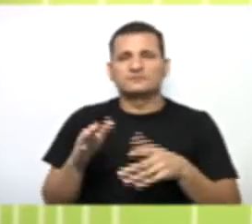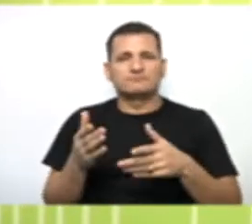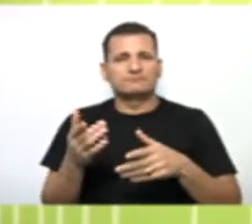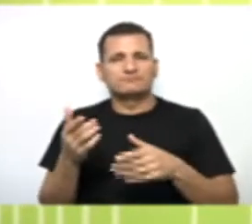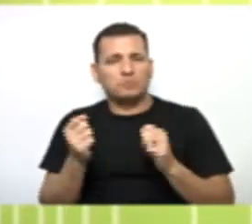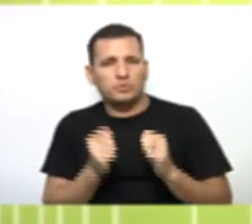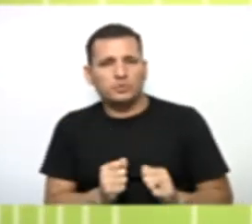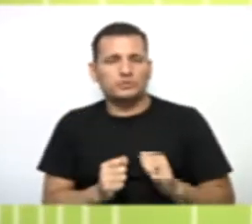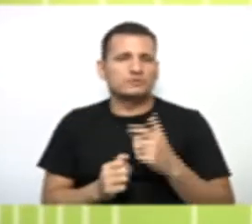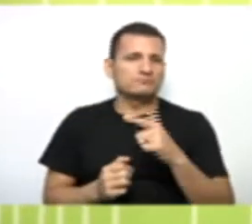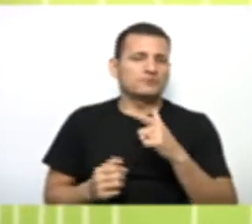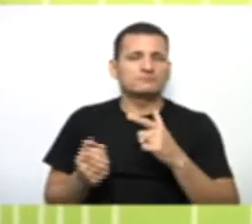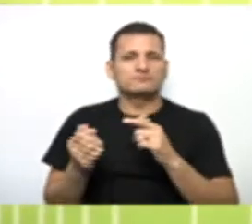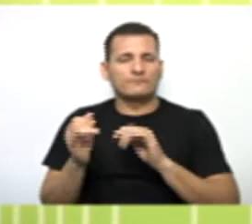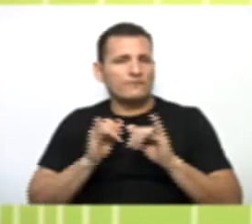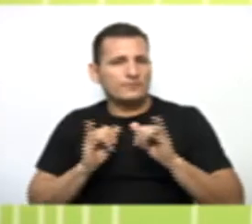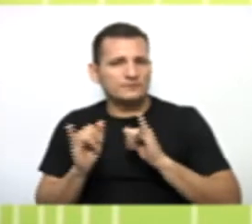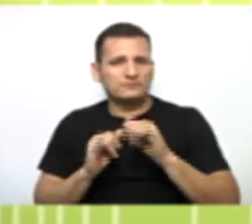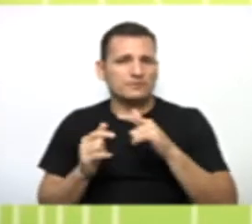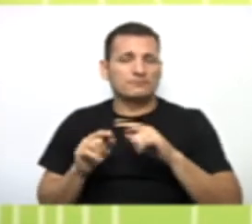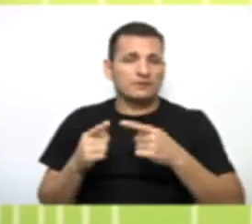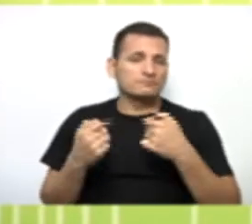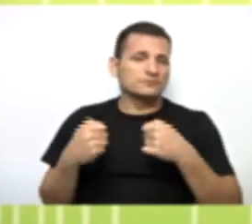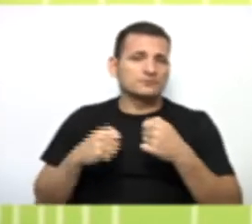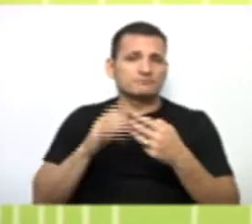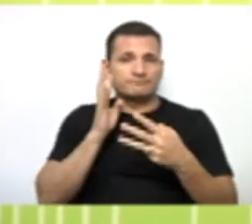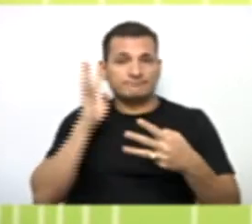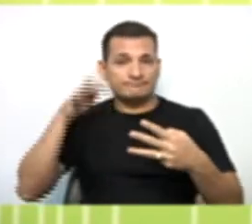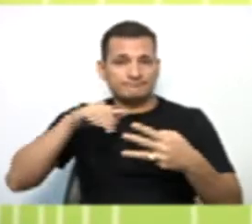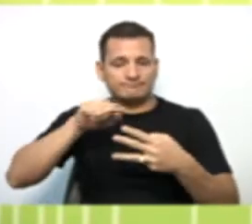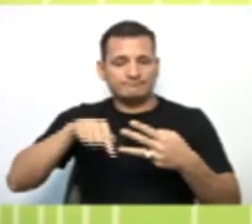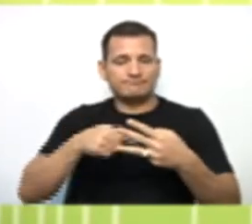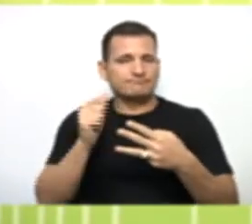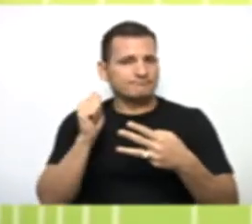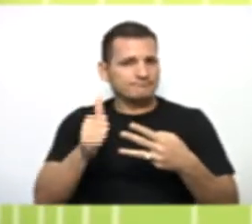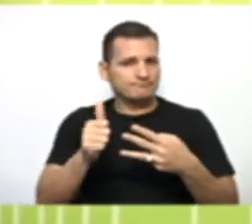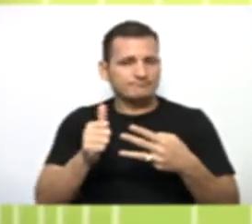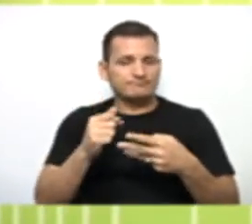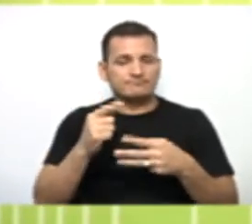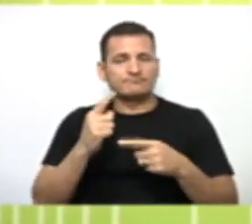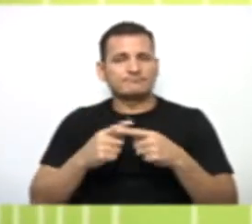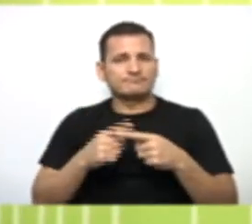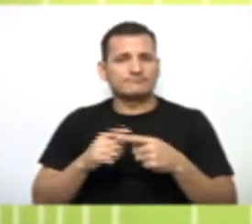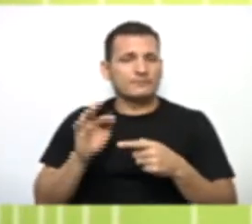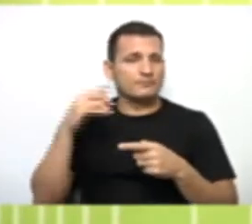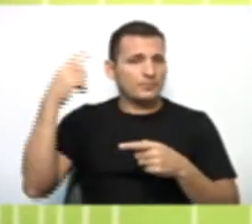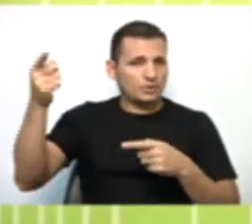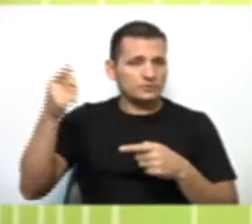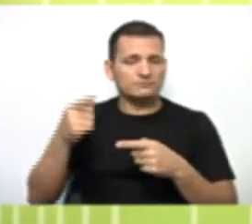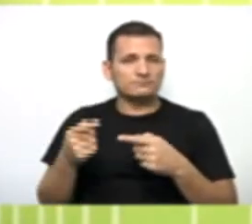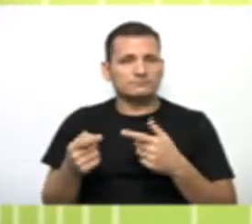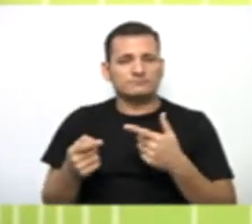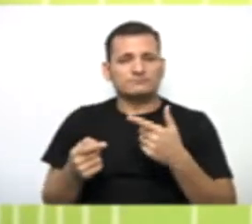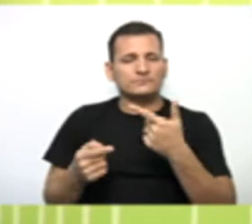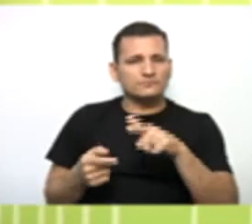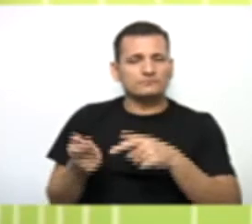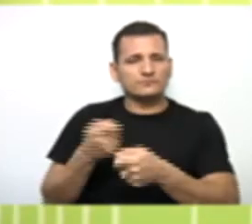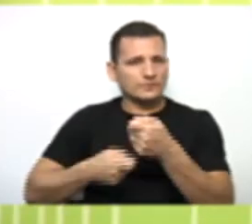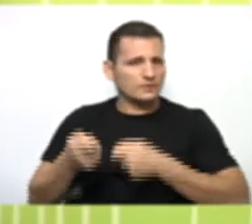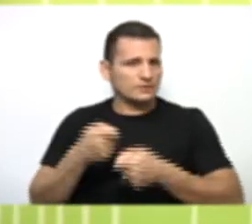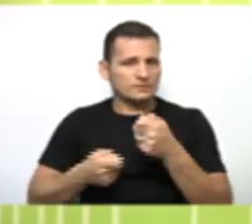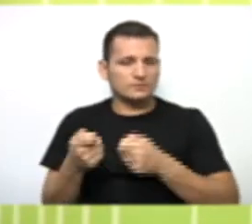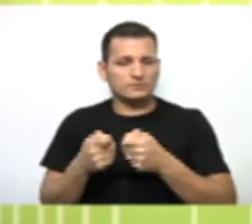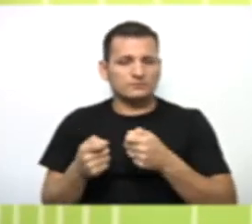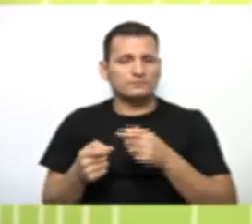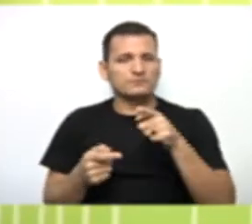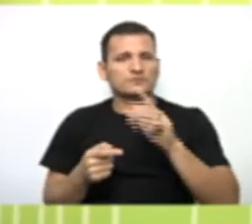temos toda essa informação, mas precisamos atentar para essas variáveis, tá certo? Para que pelo menos nas próximas vezes, né, nas próximas